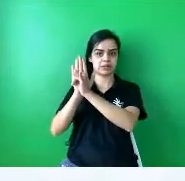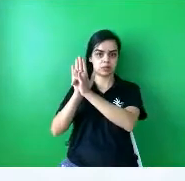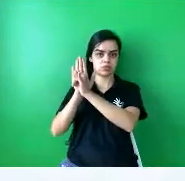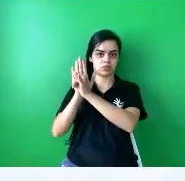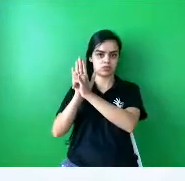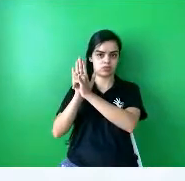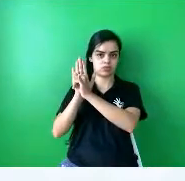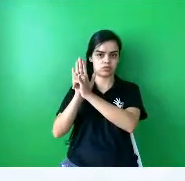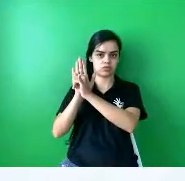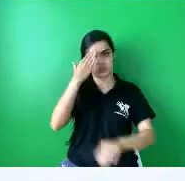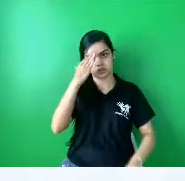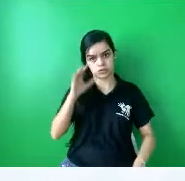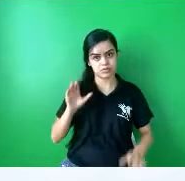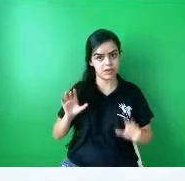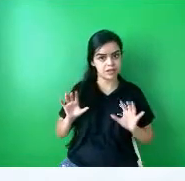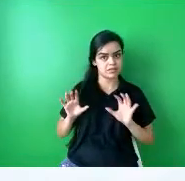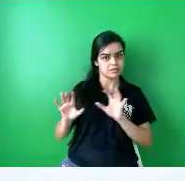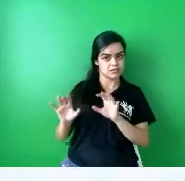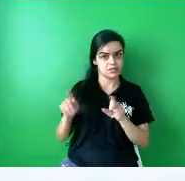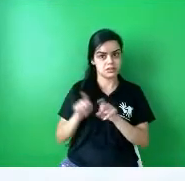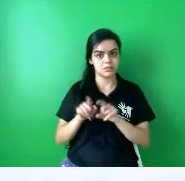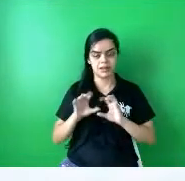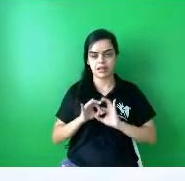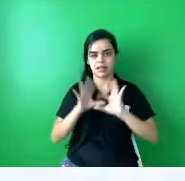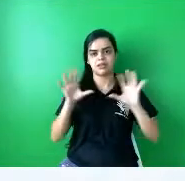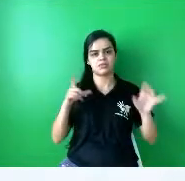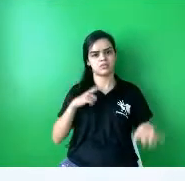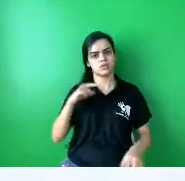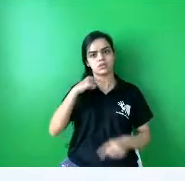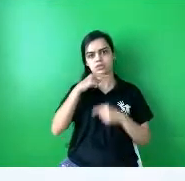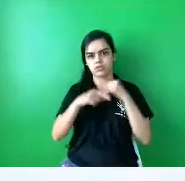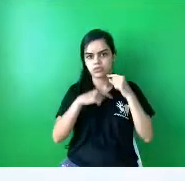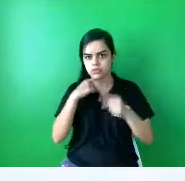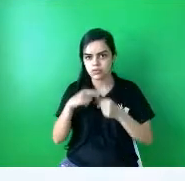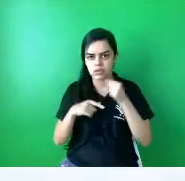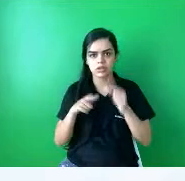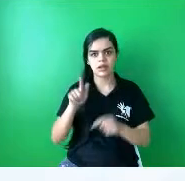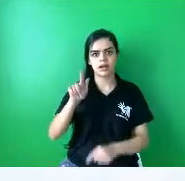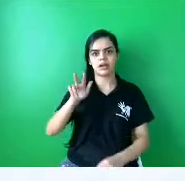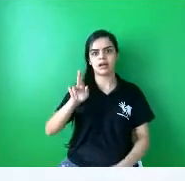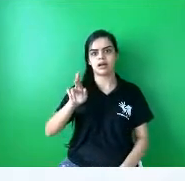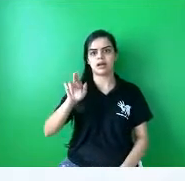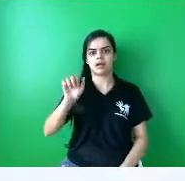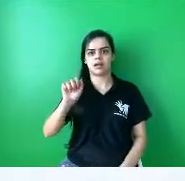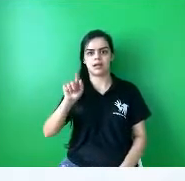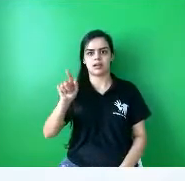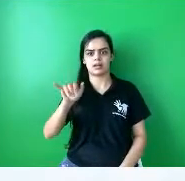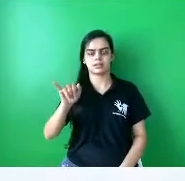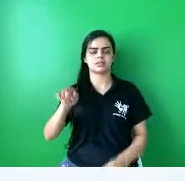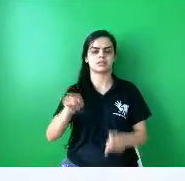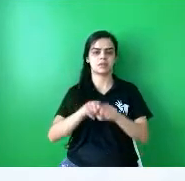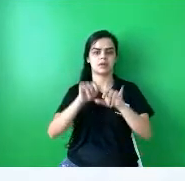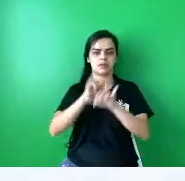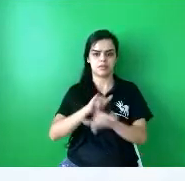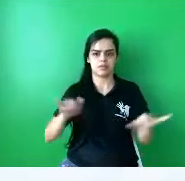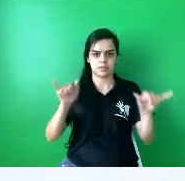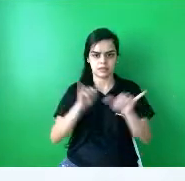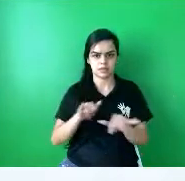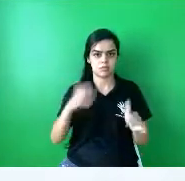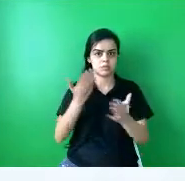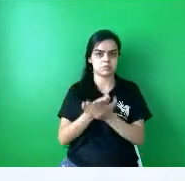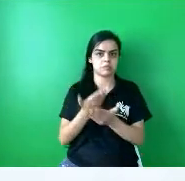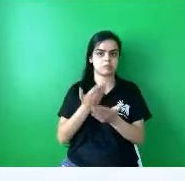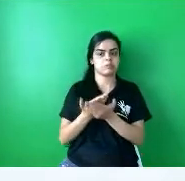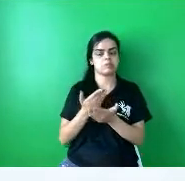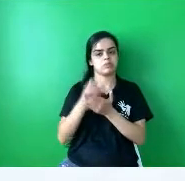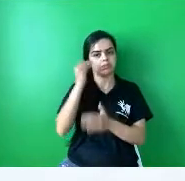dessa forma. Eu queria deixar à vontade, caso tenha alguma dúvida. A Grazi também tem muita informação a respeito disso, ela estudou bastante.